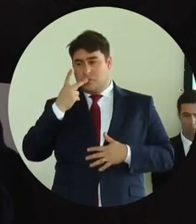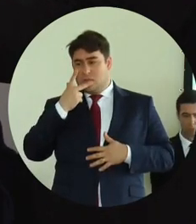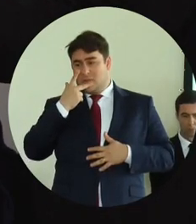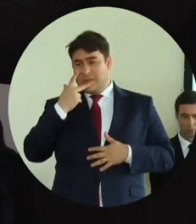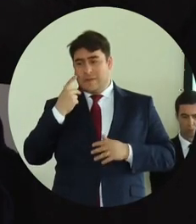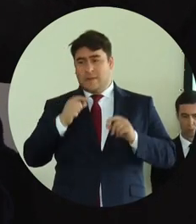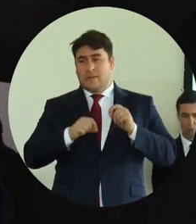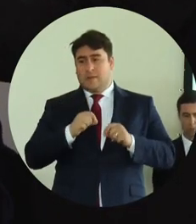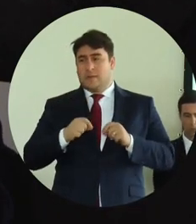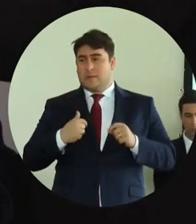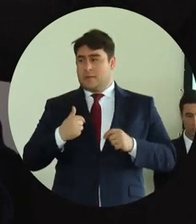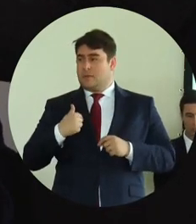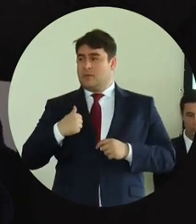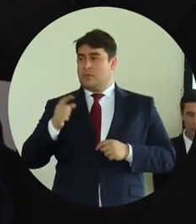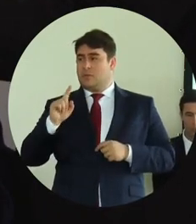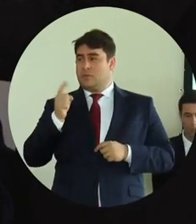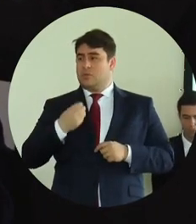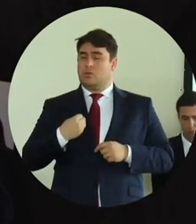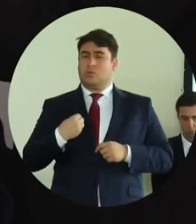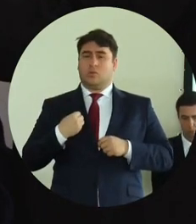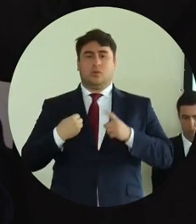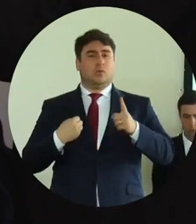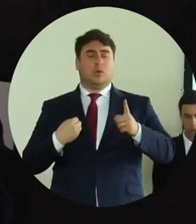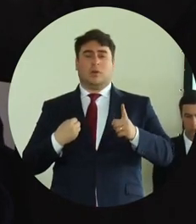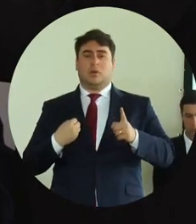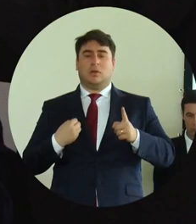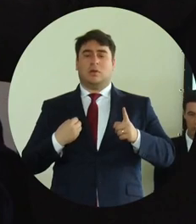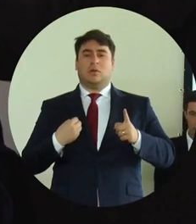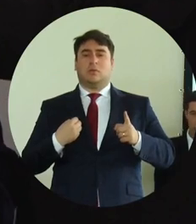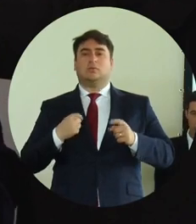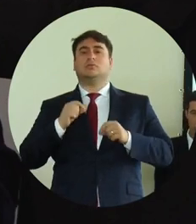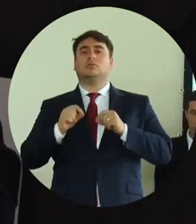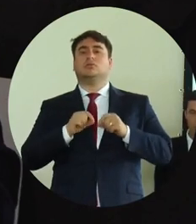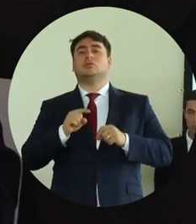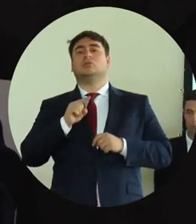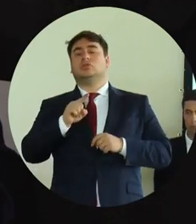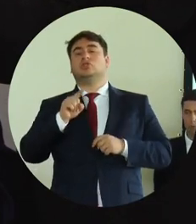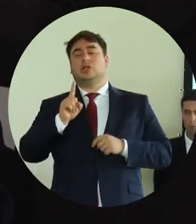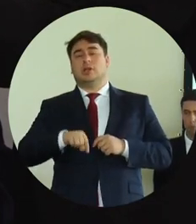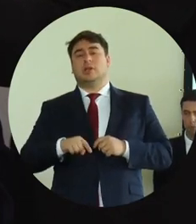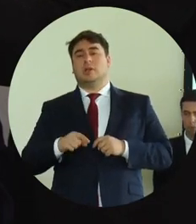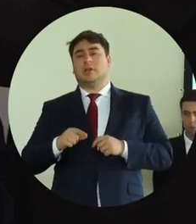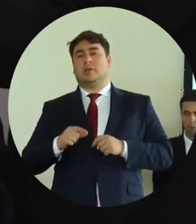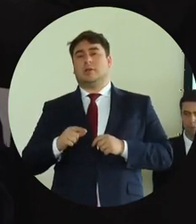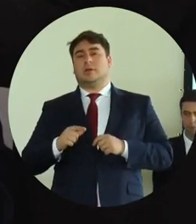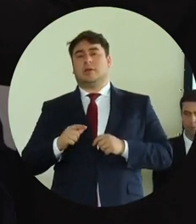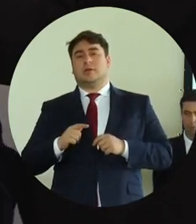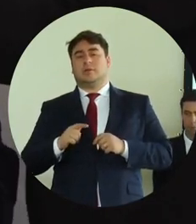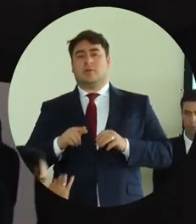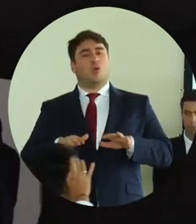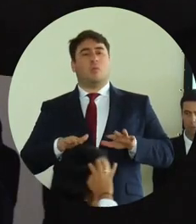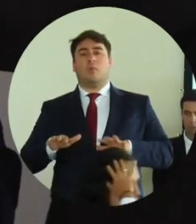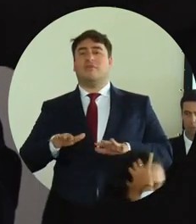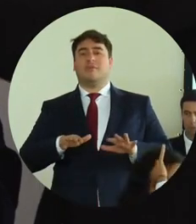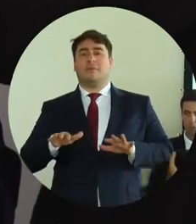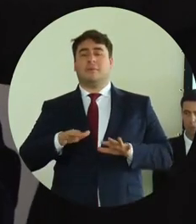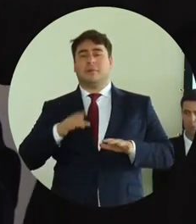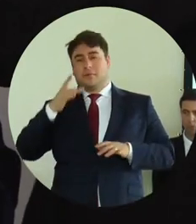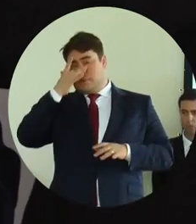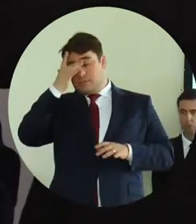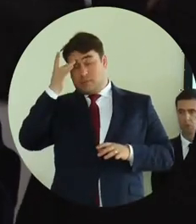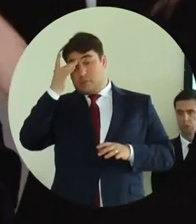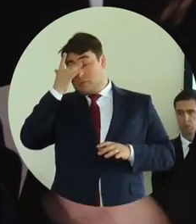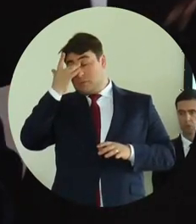que não sou eu que estou lá, né? Quem está lá é um movimento de pessoas